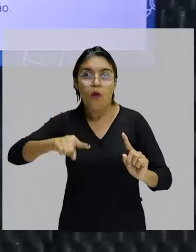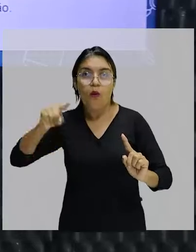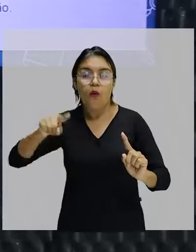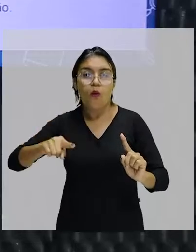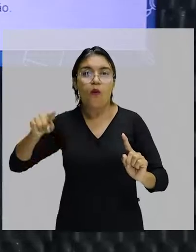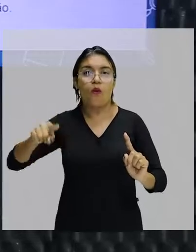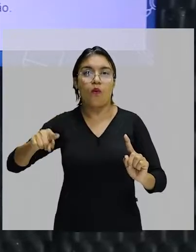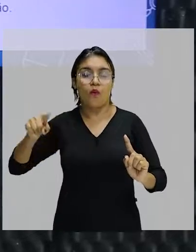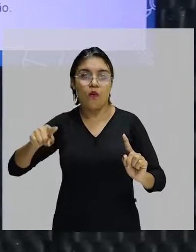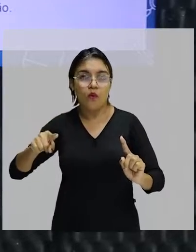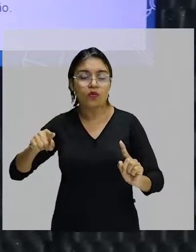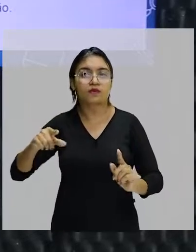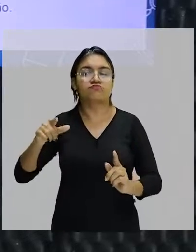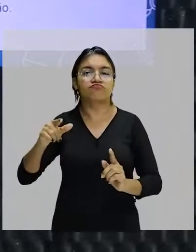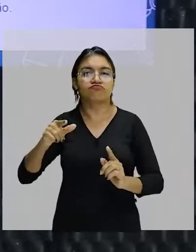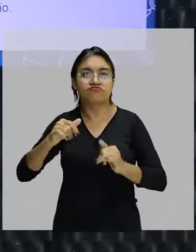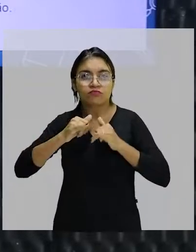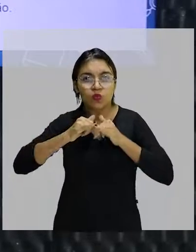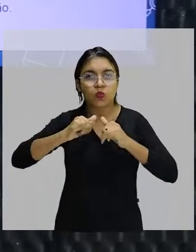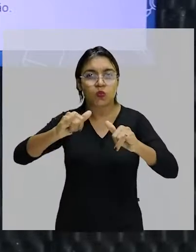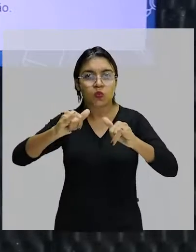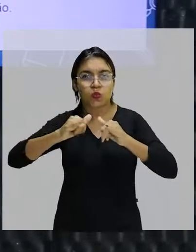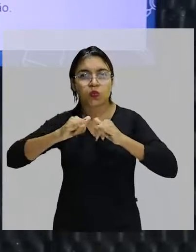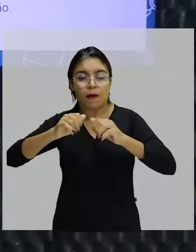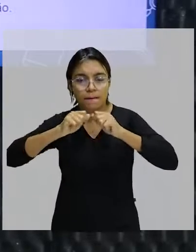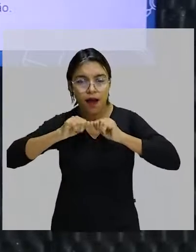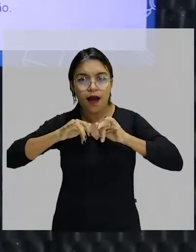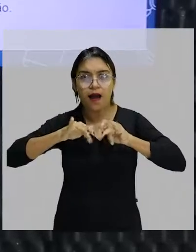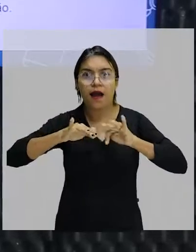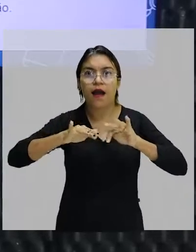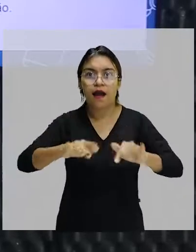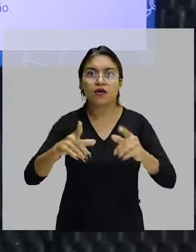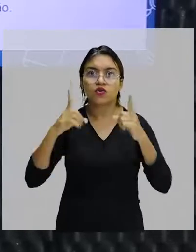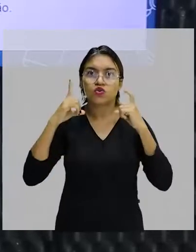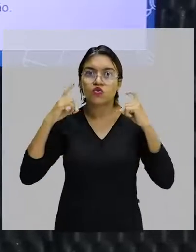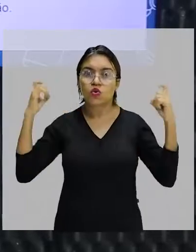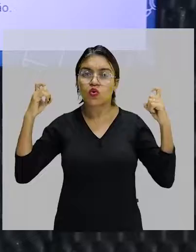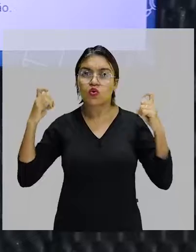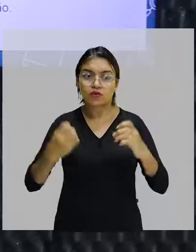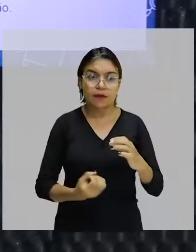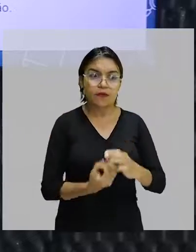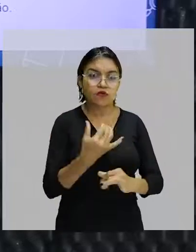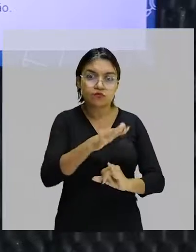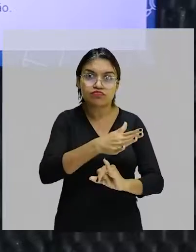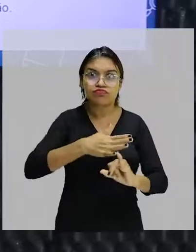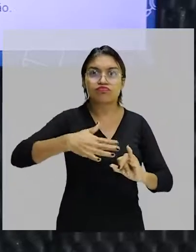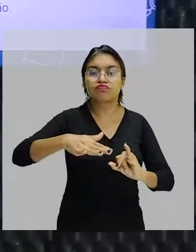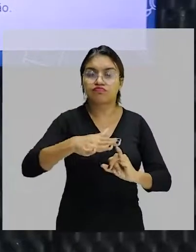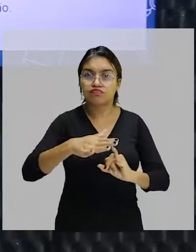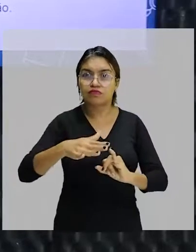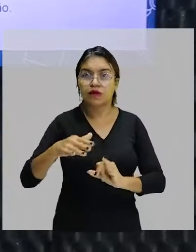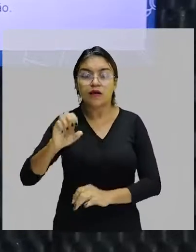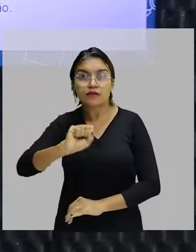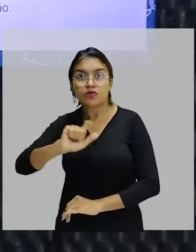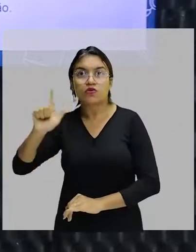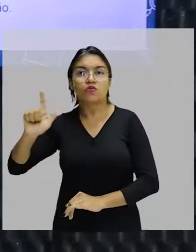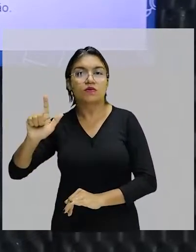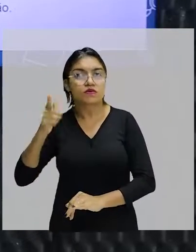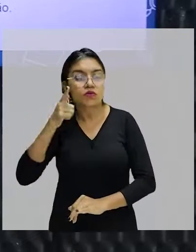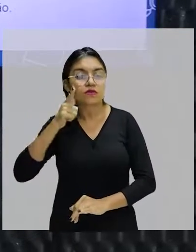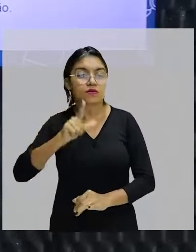conseguiam transmitir sons que eram produzidos nessas regiões, conseguiam captar músicas que